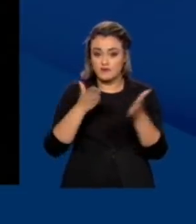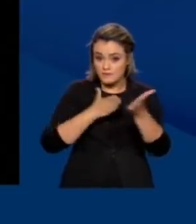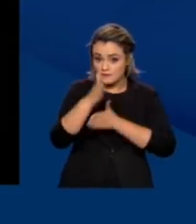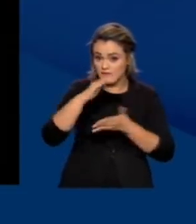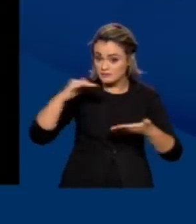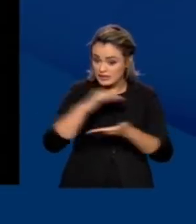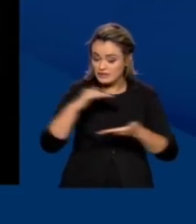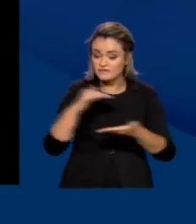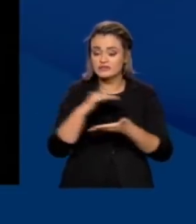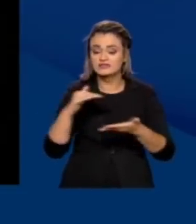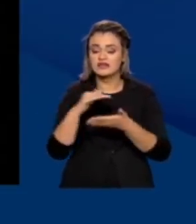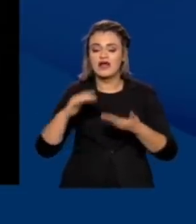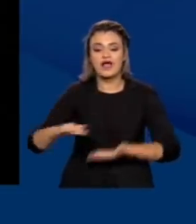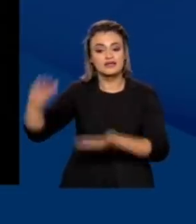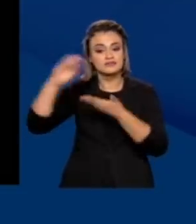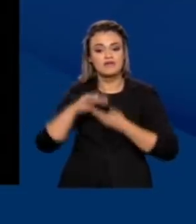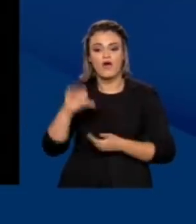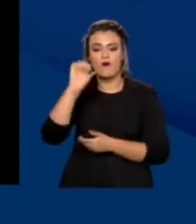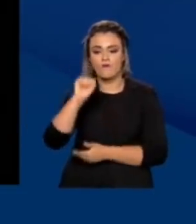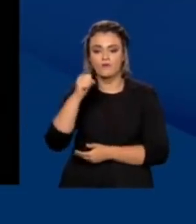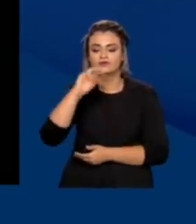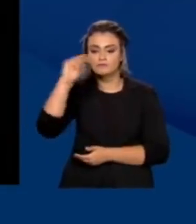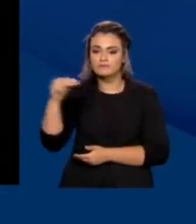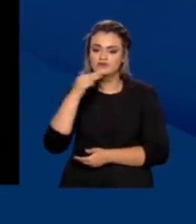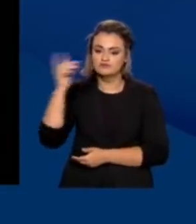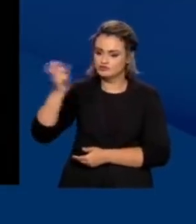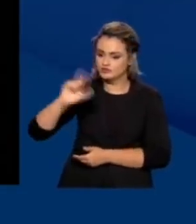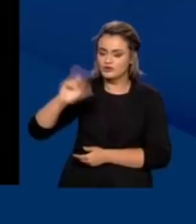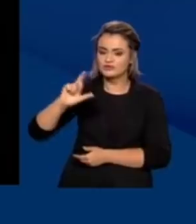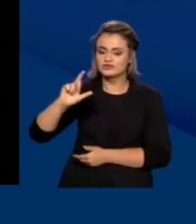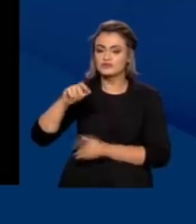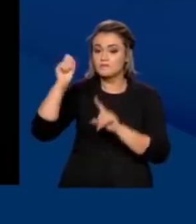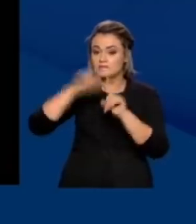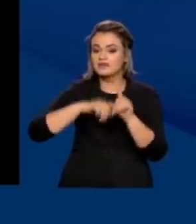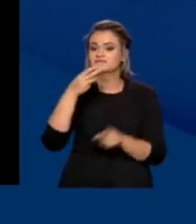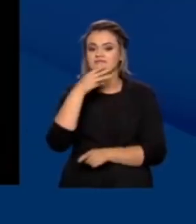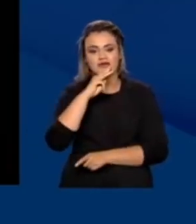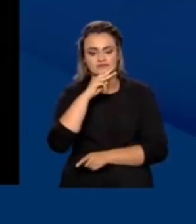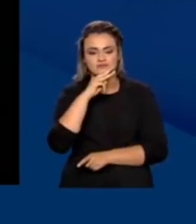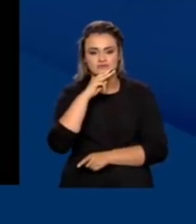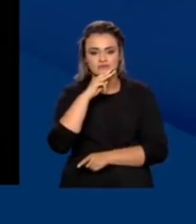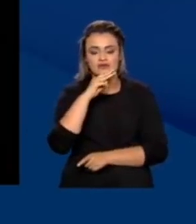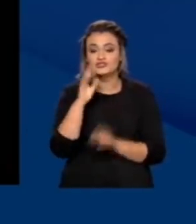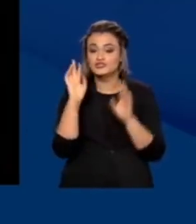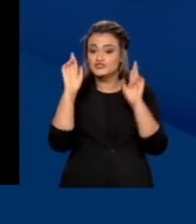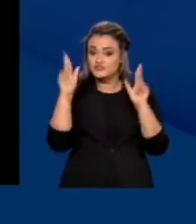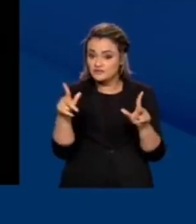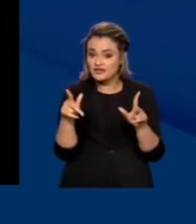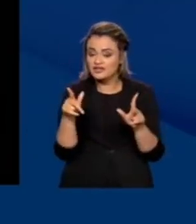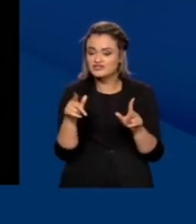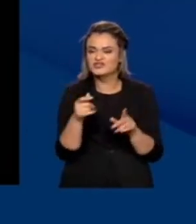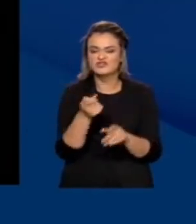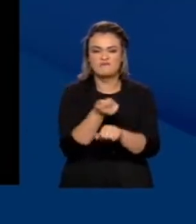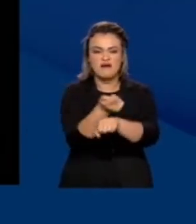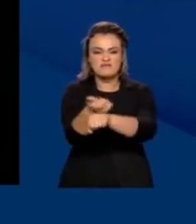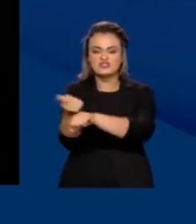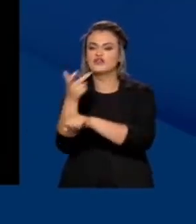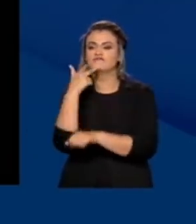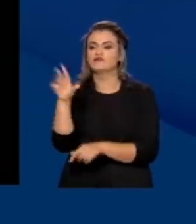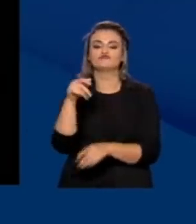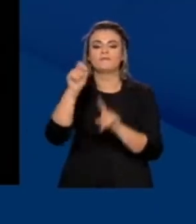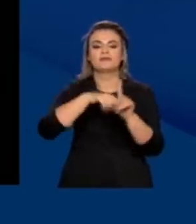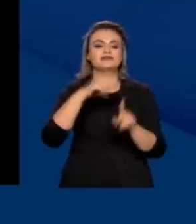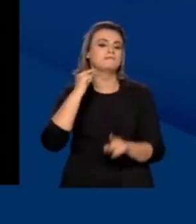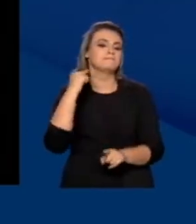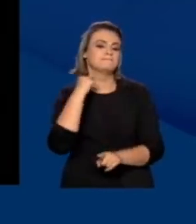pela Anvisa, recebimento de 8 milhões de doses no mês de março, diferente de uma fake news dizendo que seria para